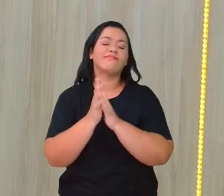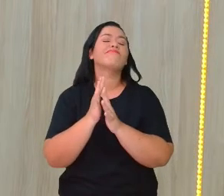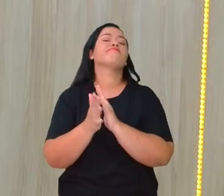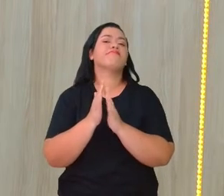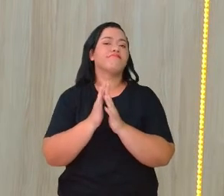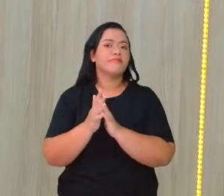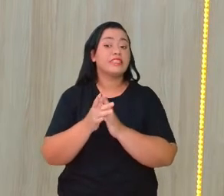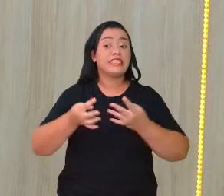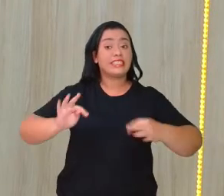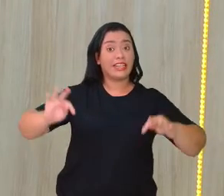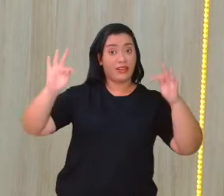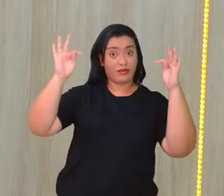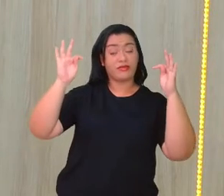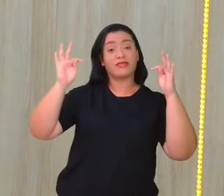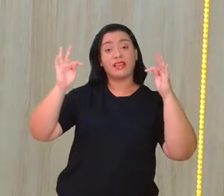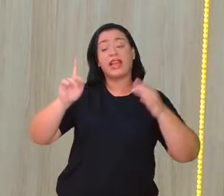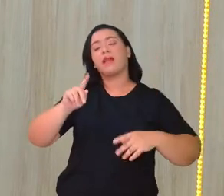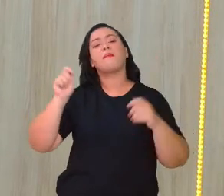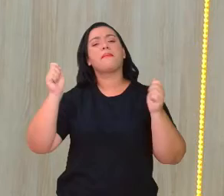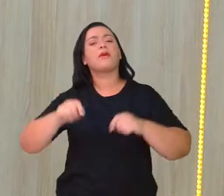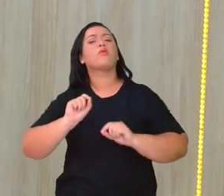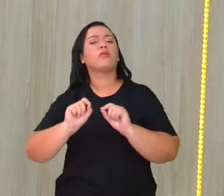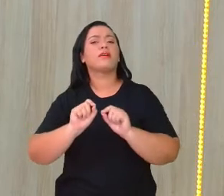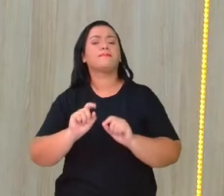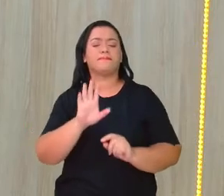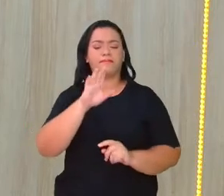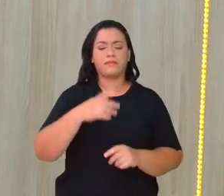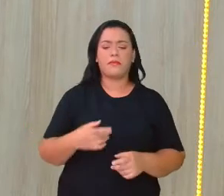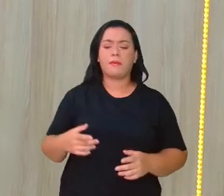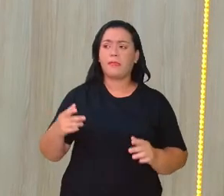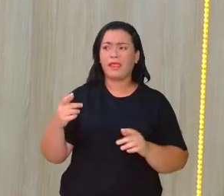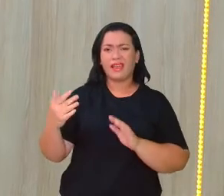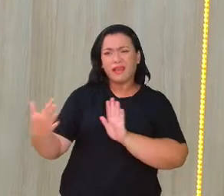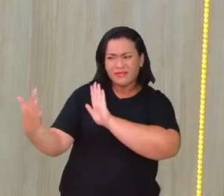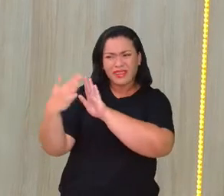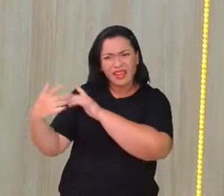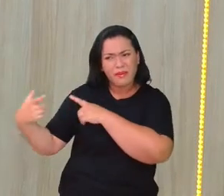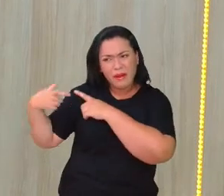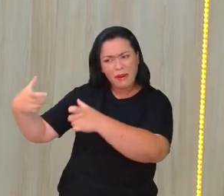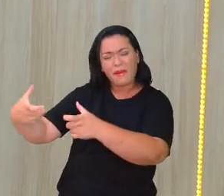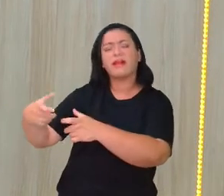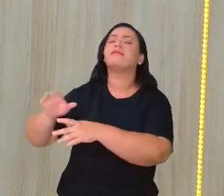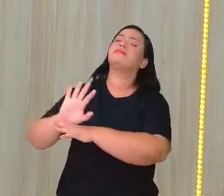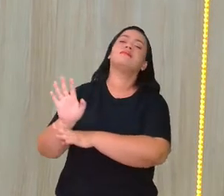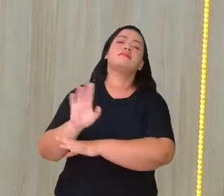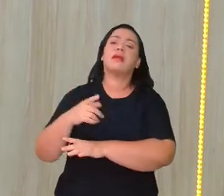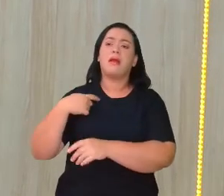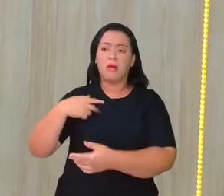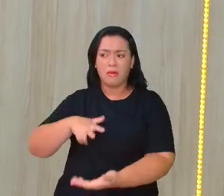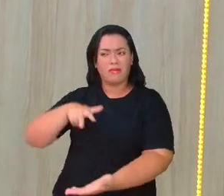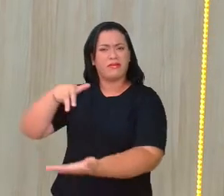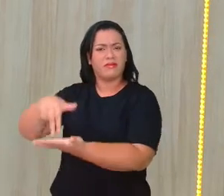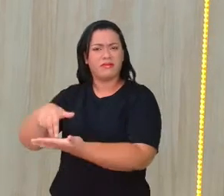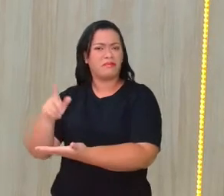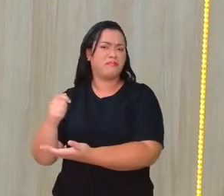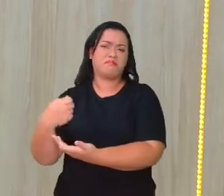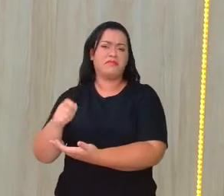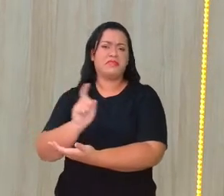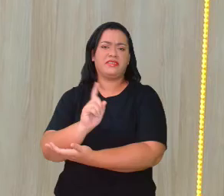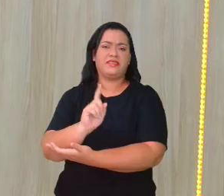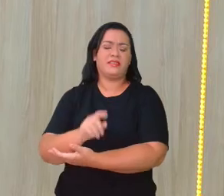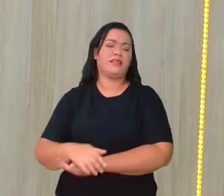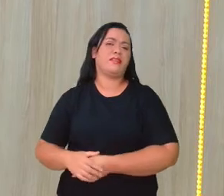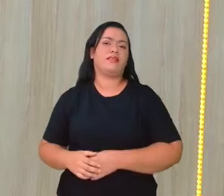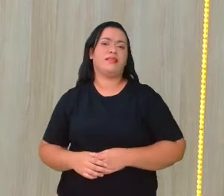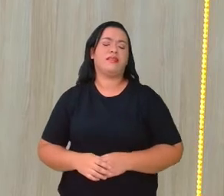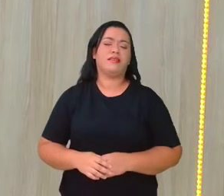de tecnologia que permitiu com que eles fizessem esse embate, essa disputa, sem precisar necessariamente invadir,